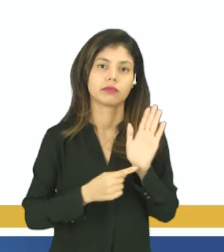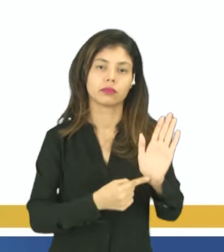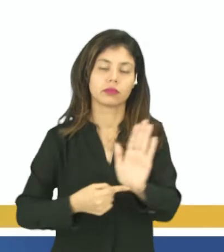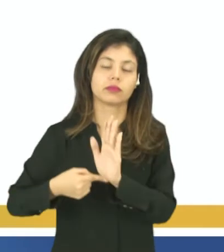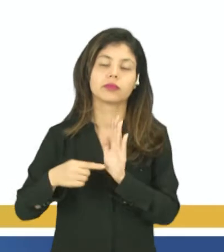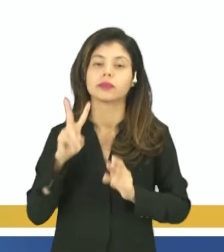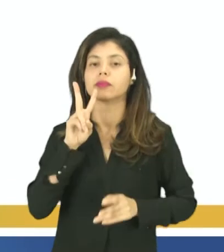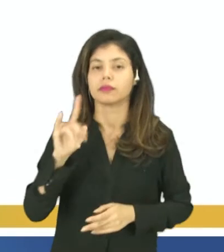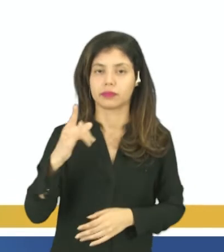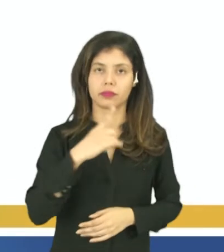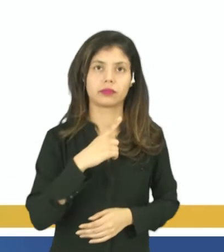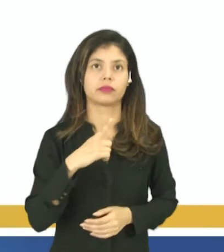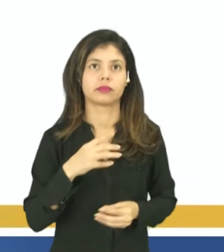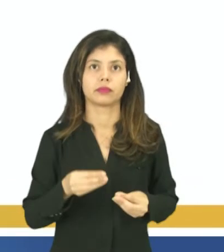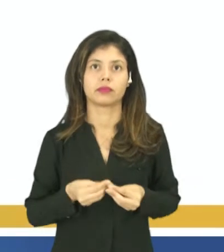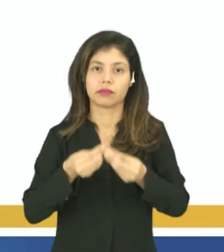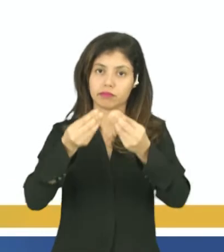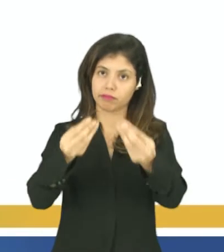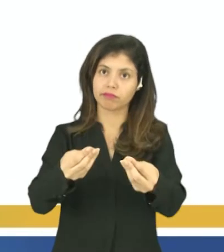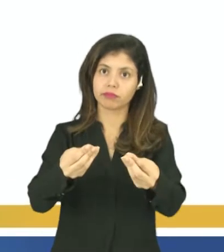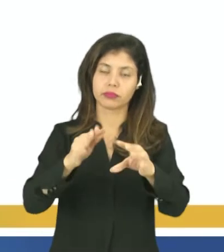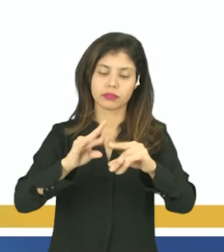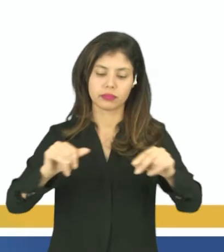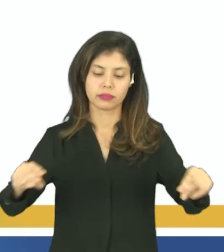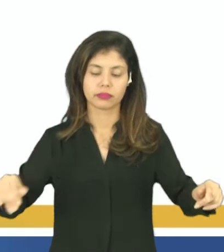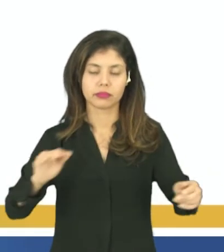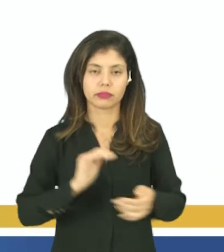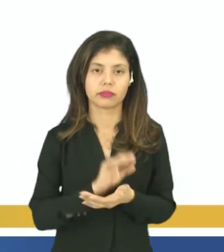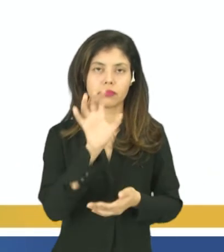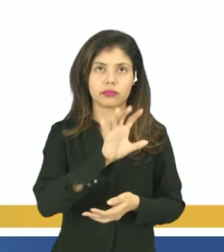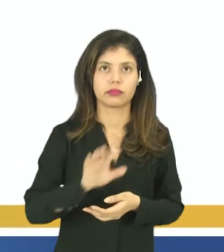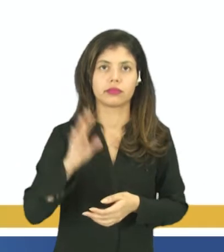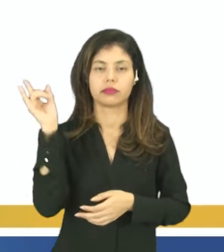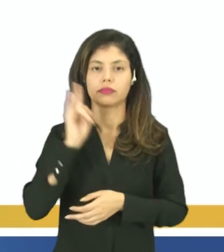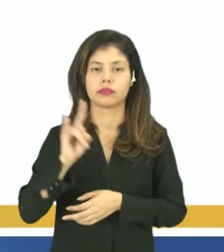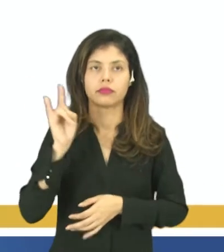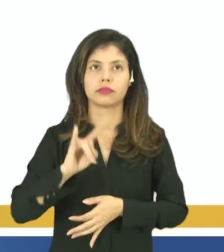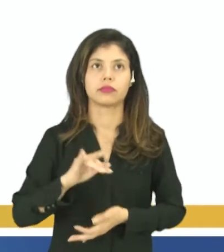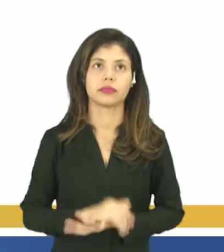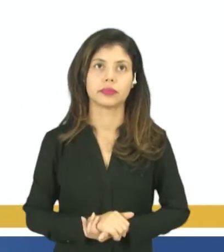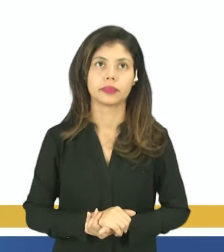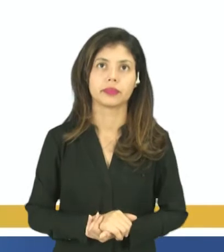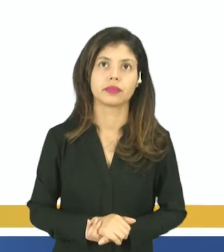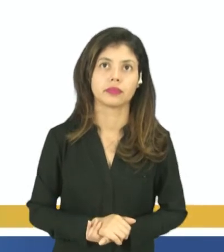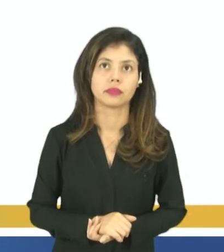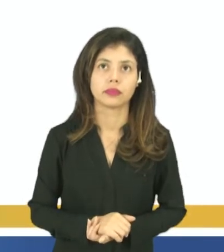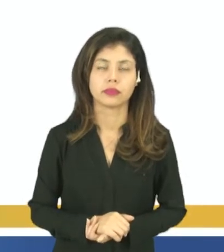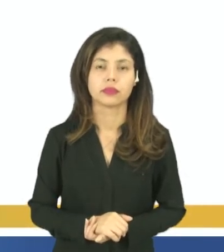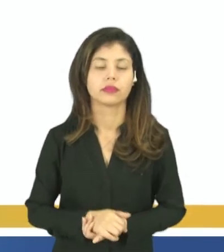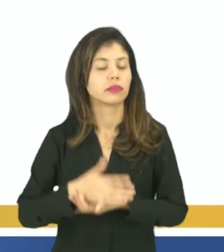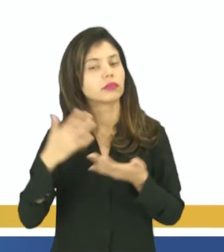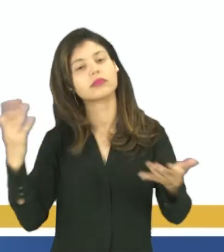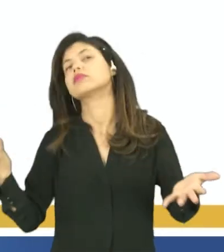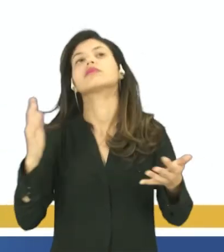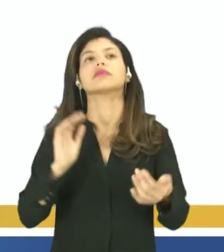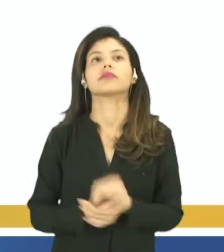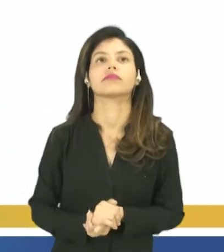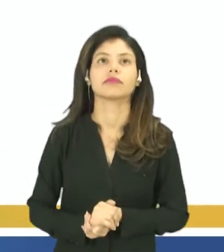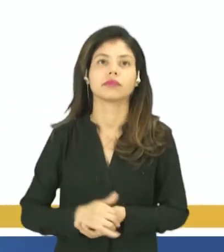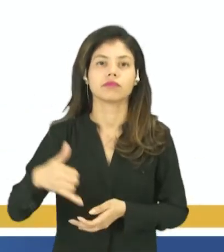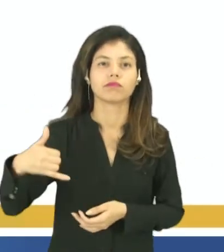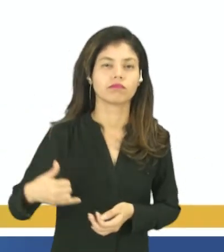que vai ceder essa pequena região para a Bolívia. No caso da crise